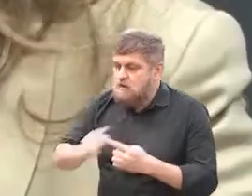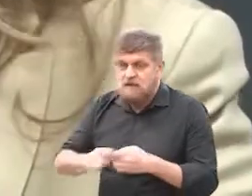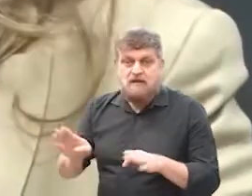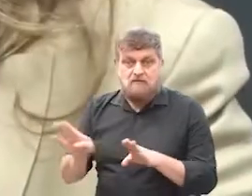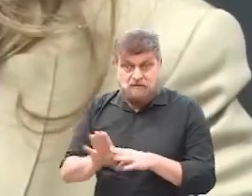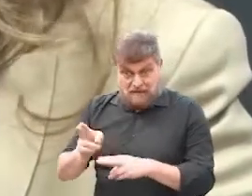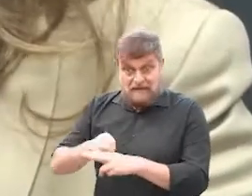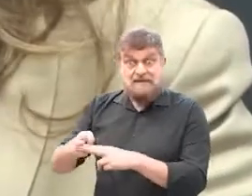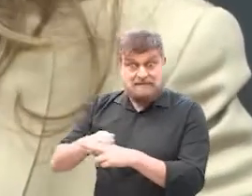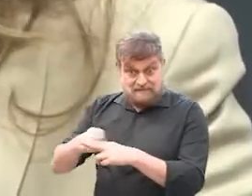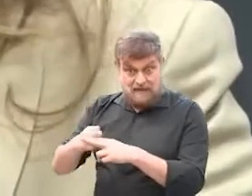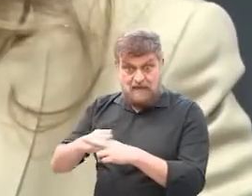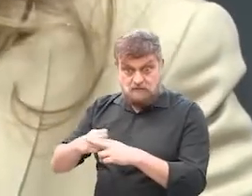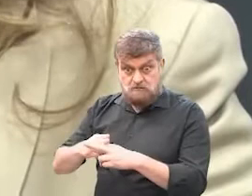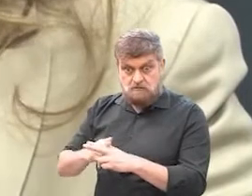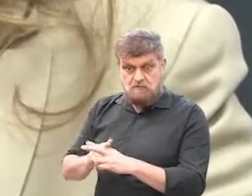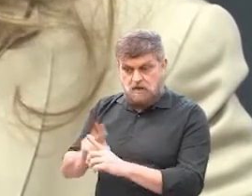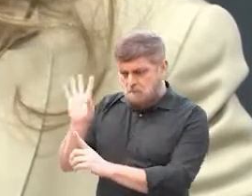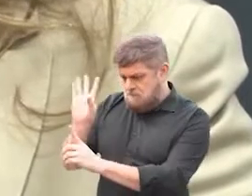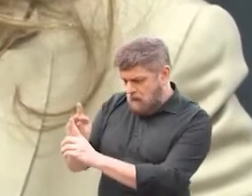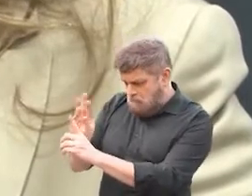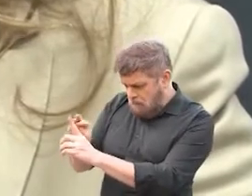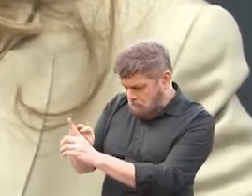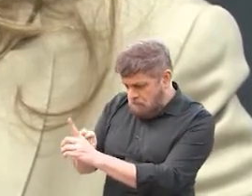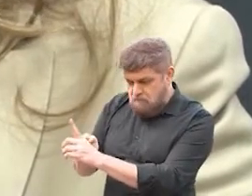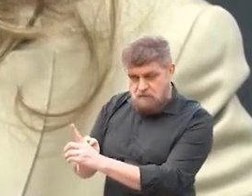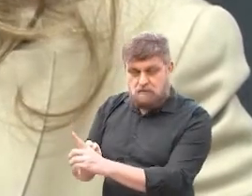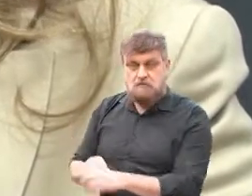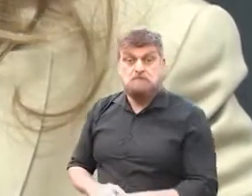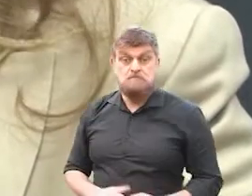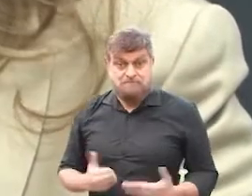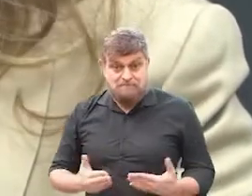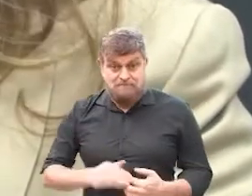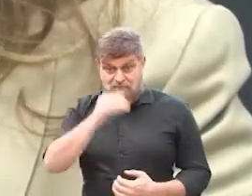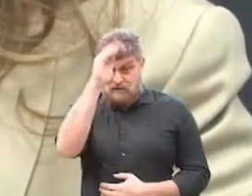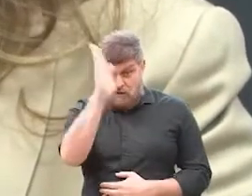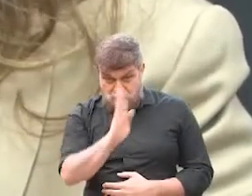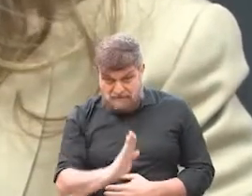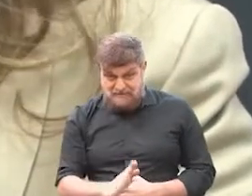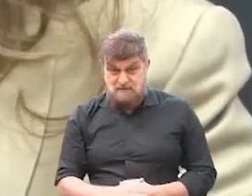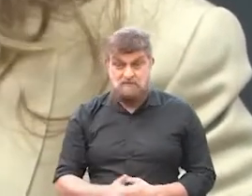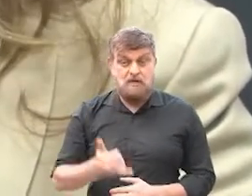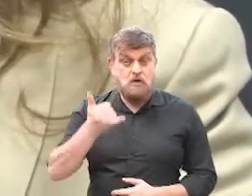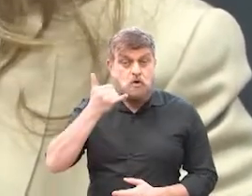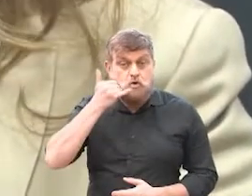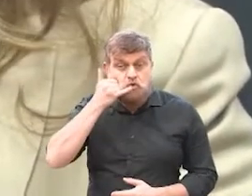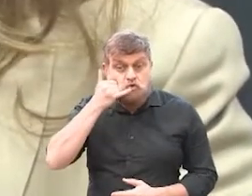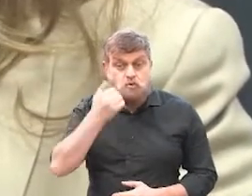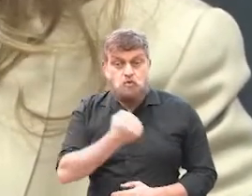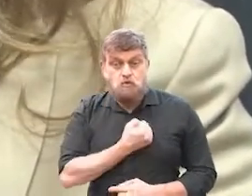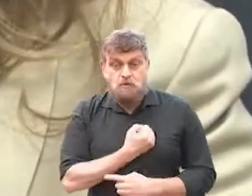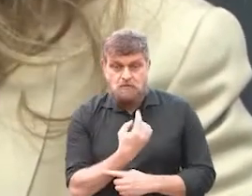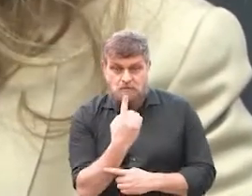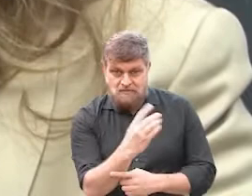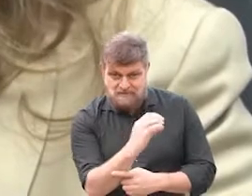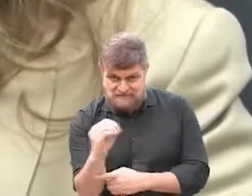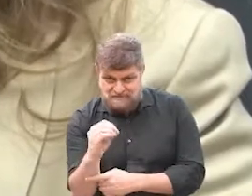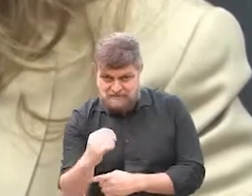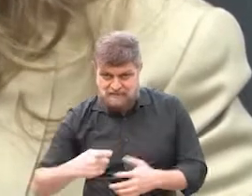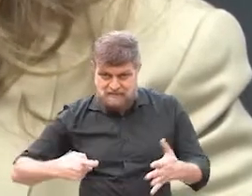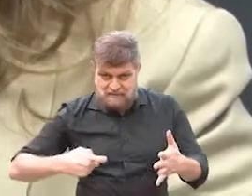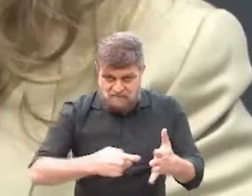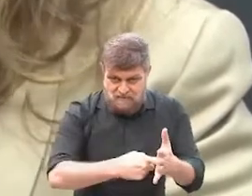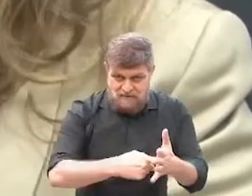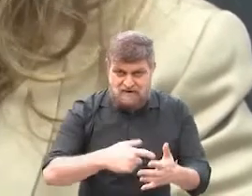sexual, ou enfim. E que no Brasil, pelo Disque 100, que nós devemos denunciar, os dados mostram